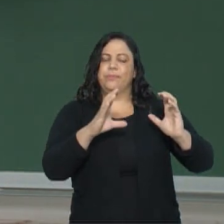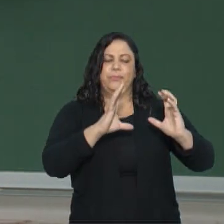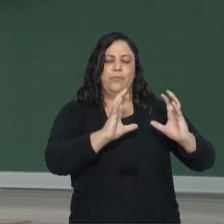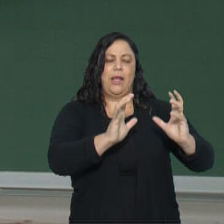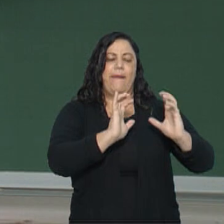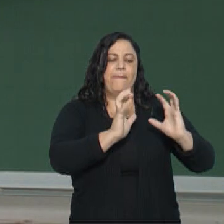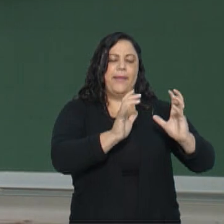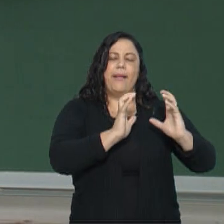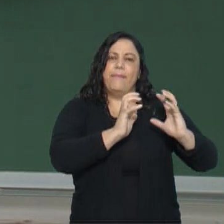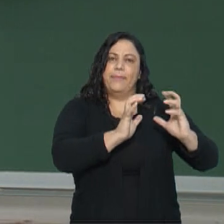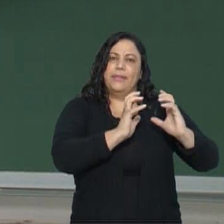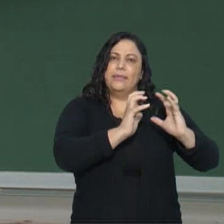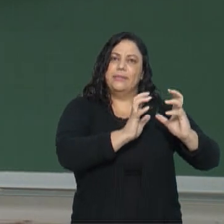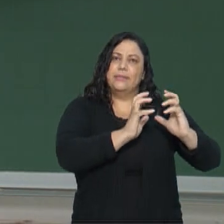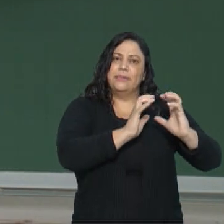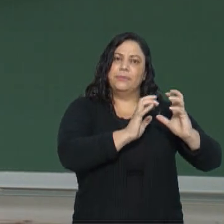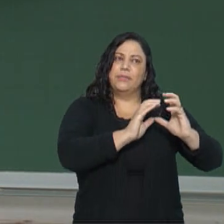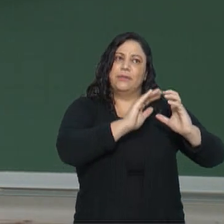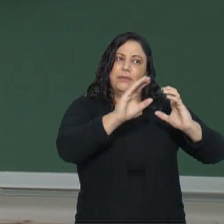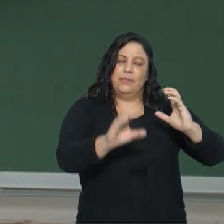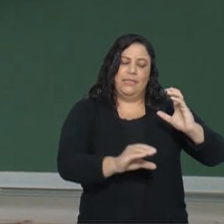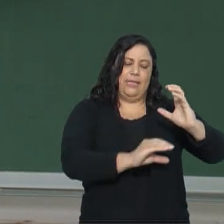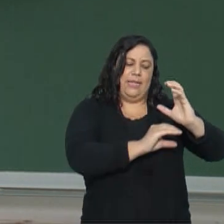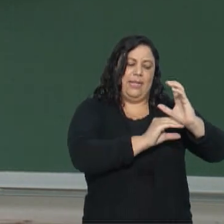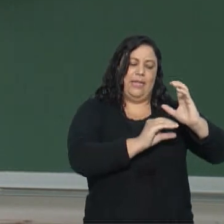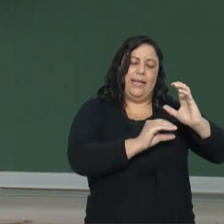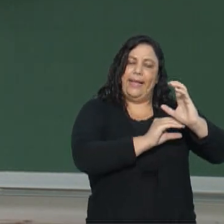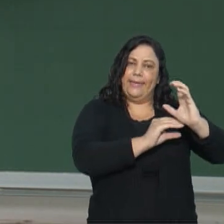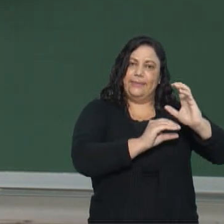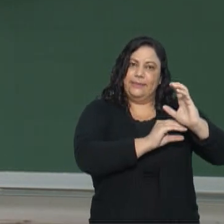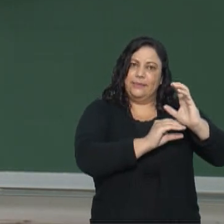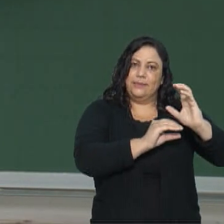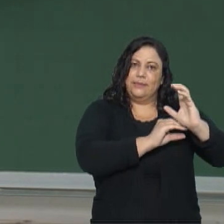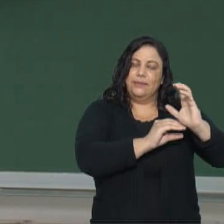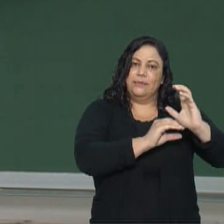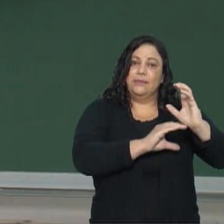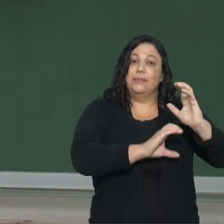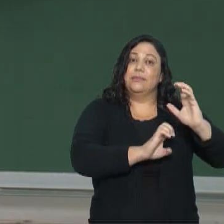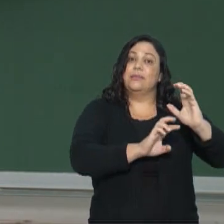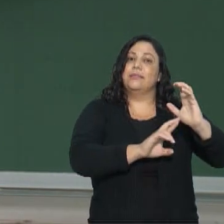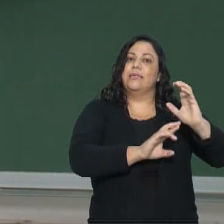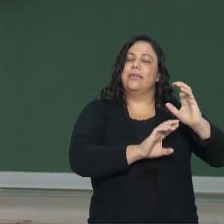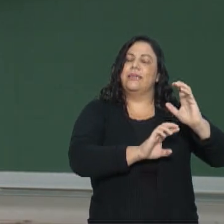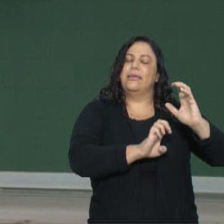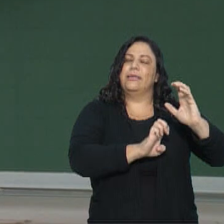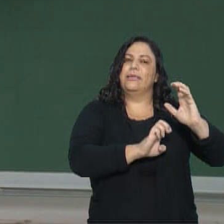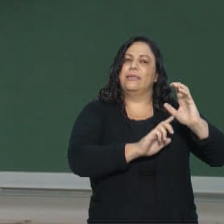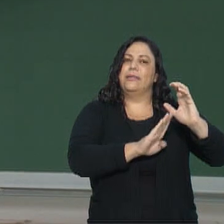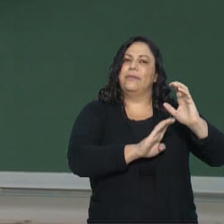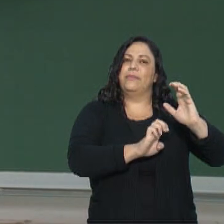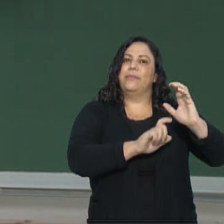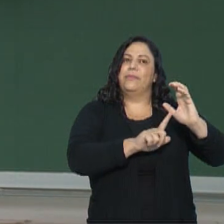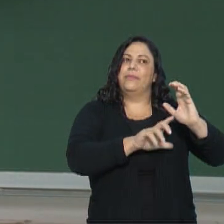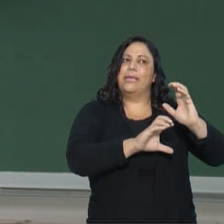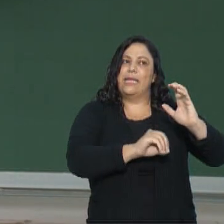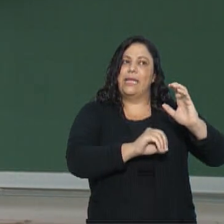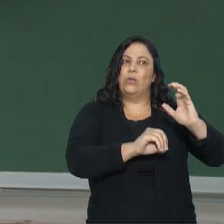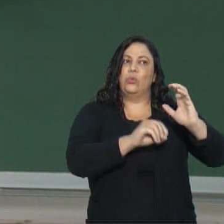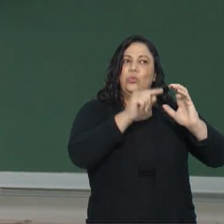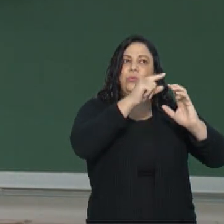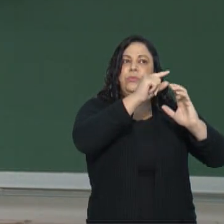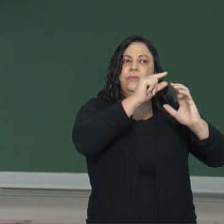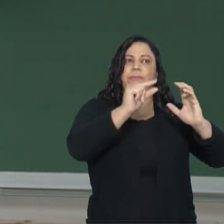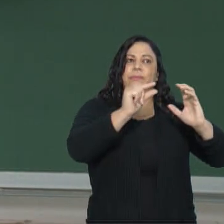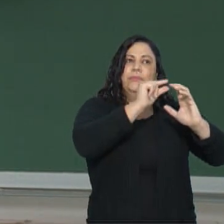Logo abaixo, e na região posterior atrás, eu tenho o cerebelo. E esse pezinho aqui, que eu não coloquei ainda o